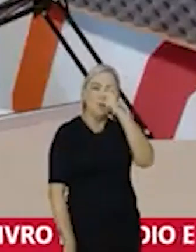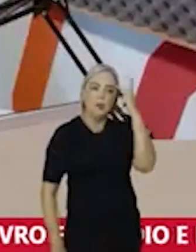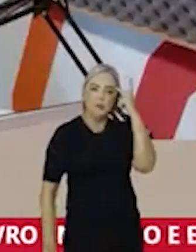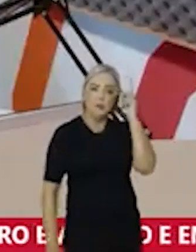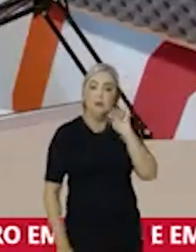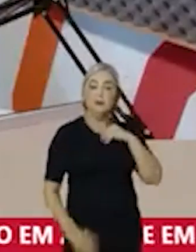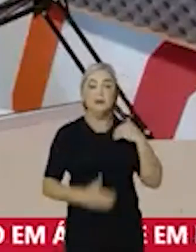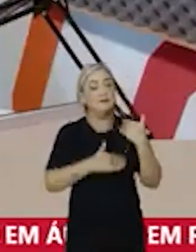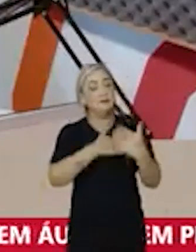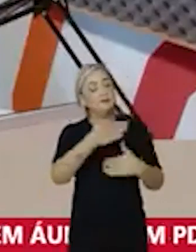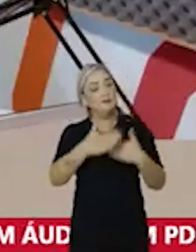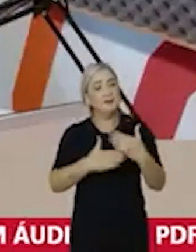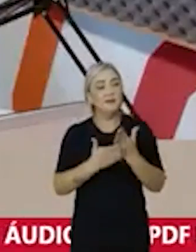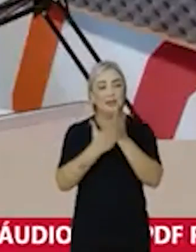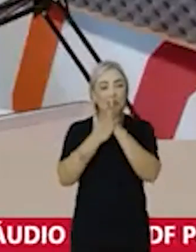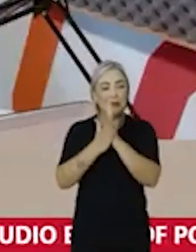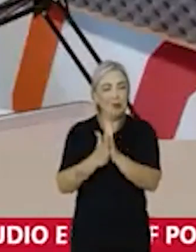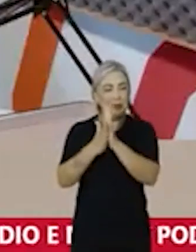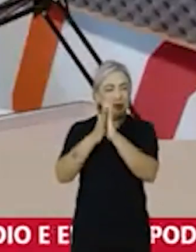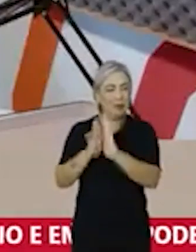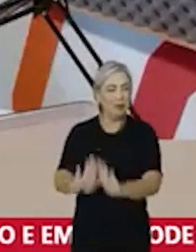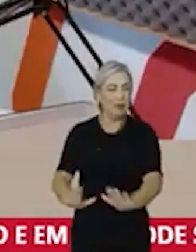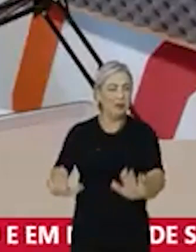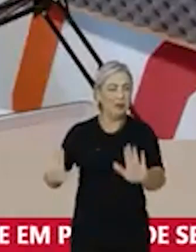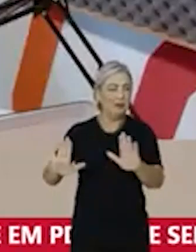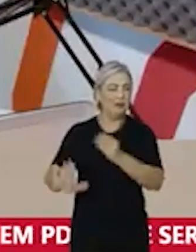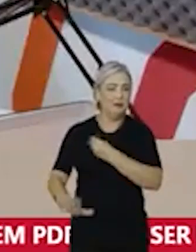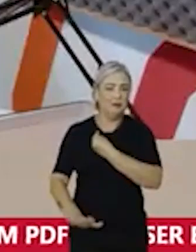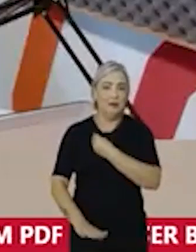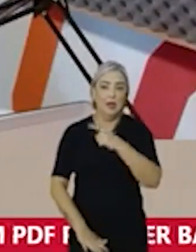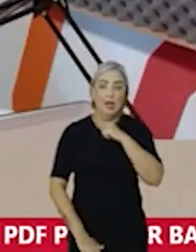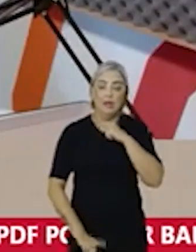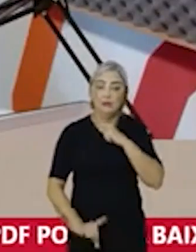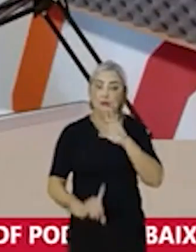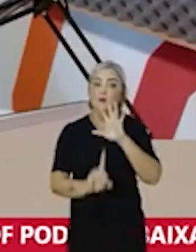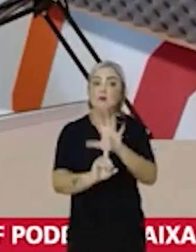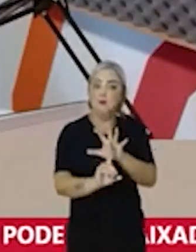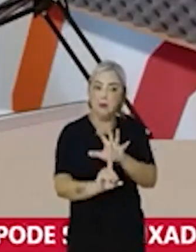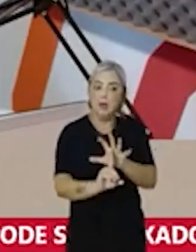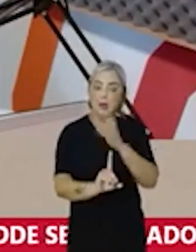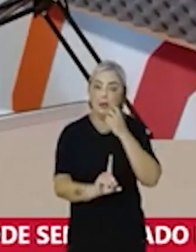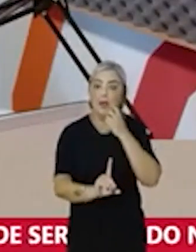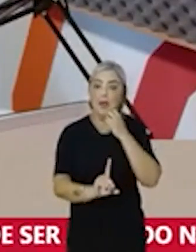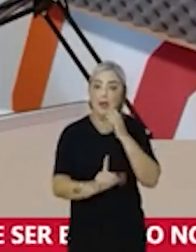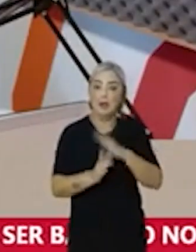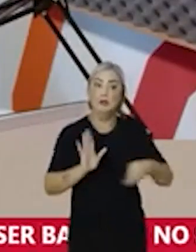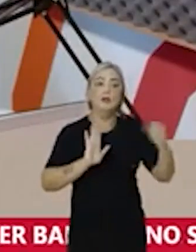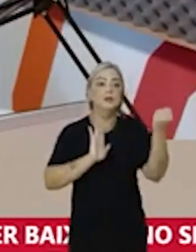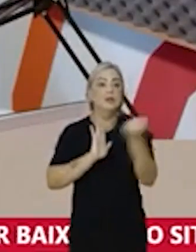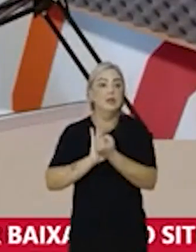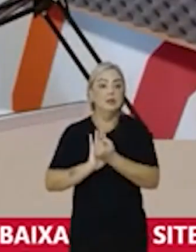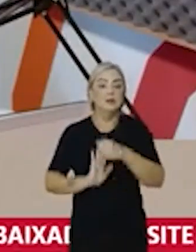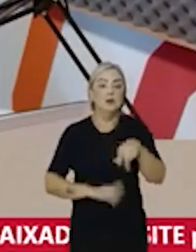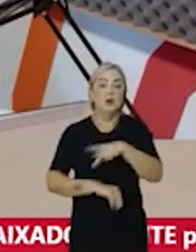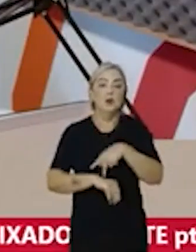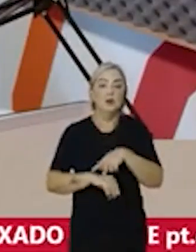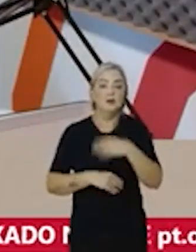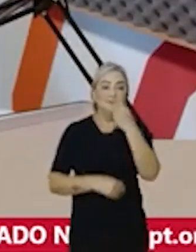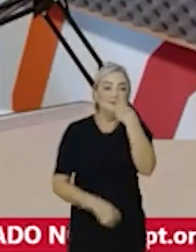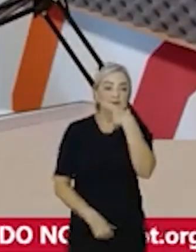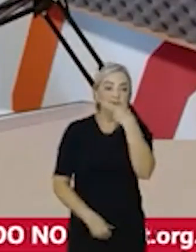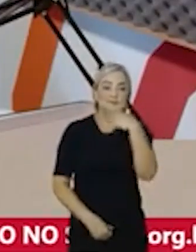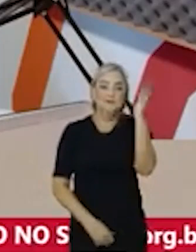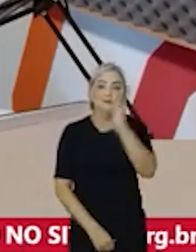esse processo de destruição que a gente está vivendo, ele tem um impacto na dimensão simbólica do país,